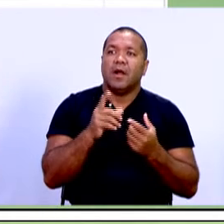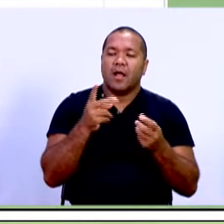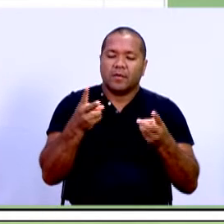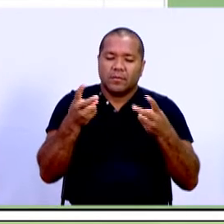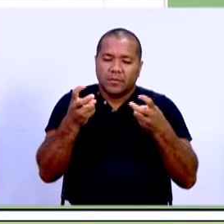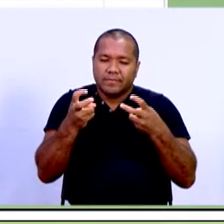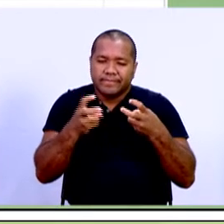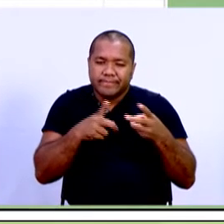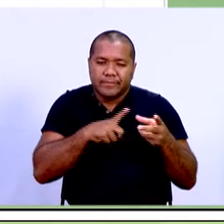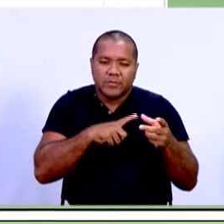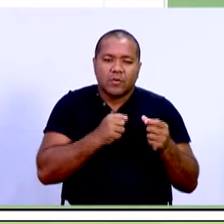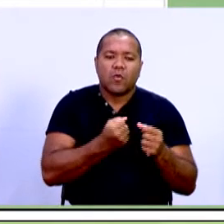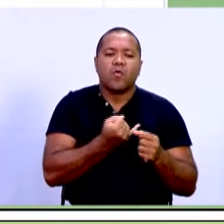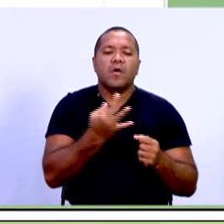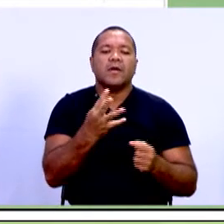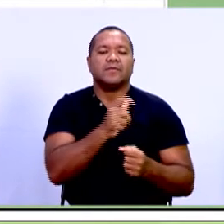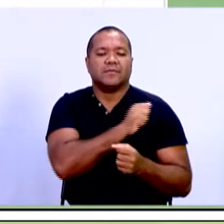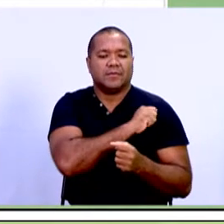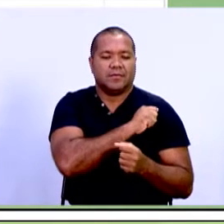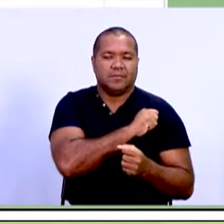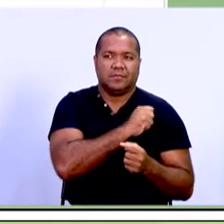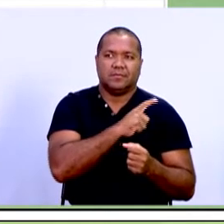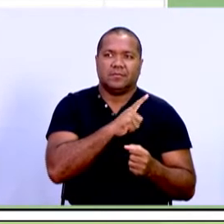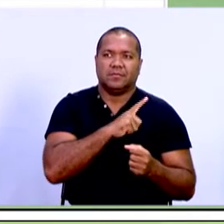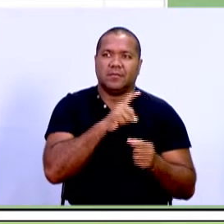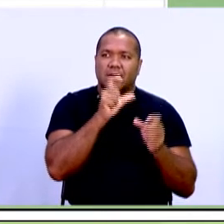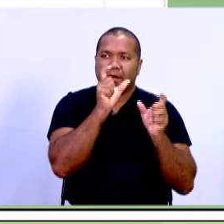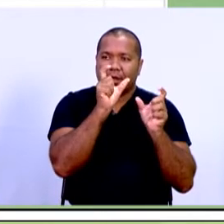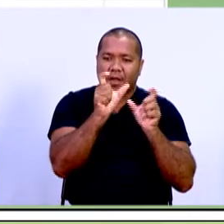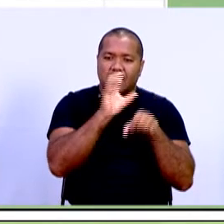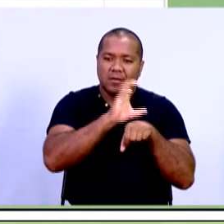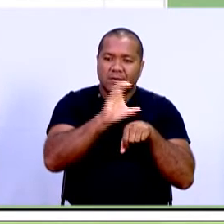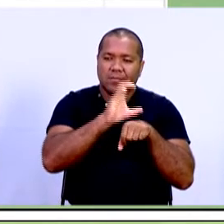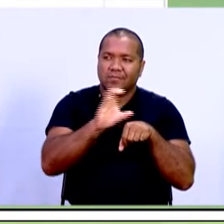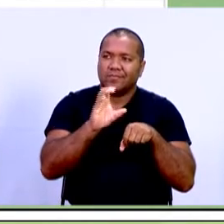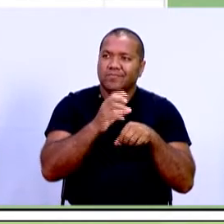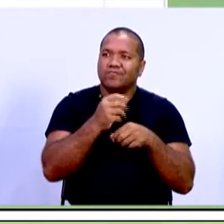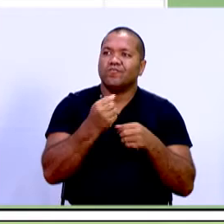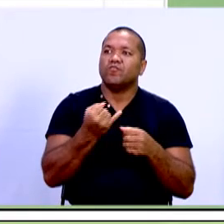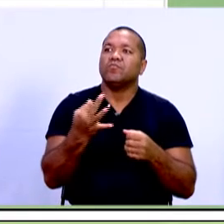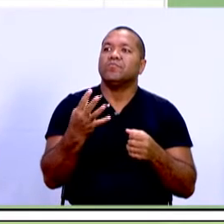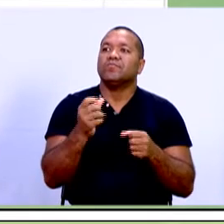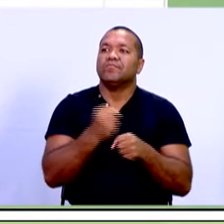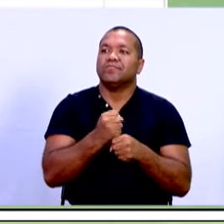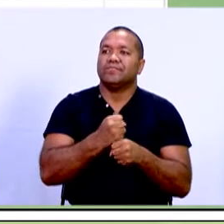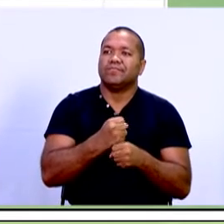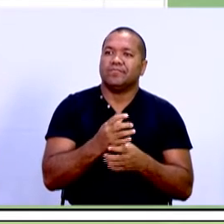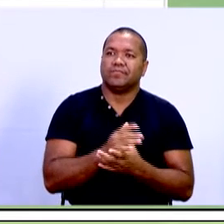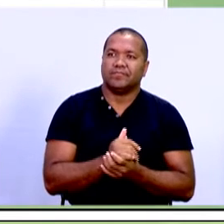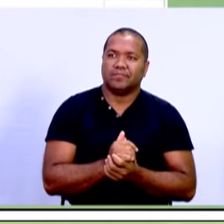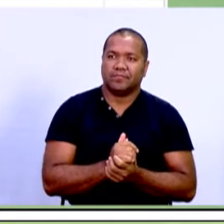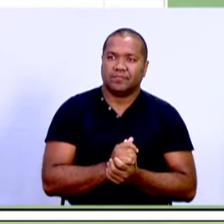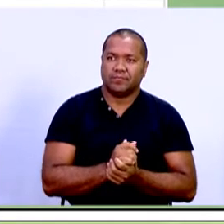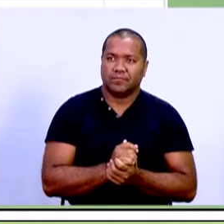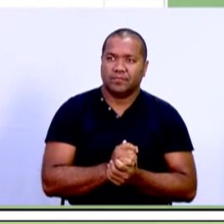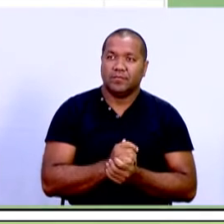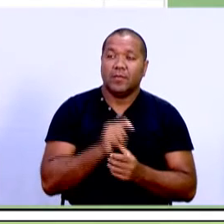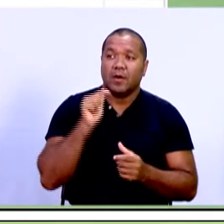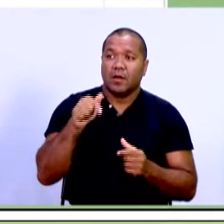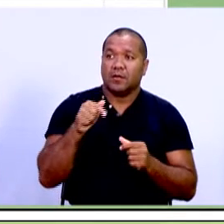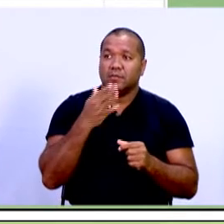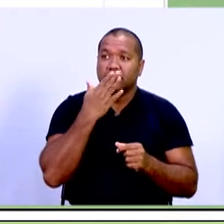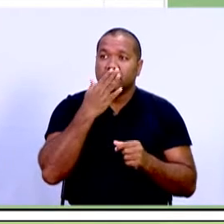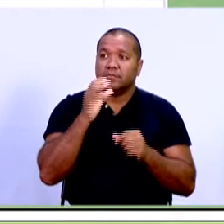observar as quantidades de alunos para cada tipo de curso e para cada ano. Então, esse tipo